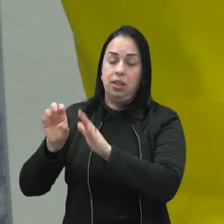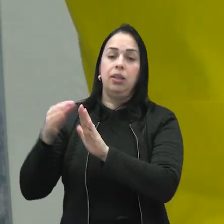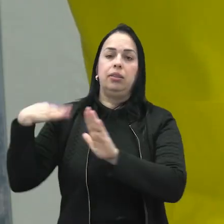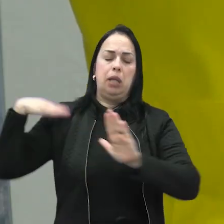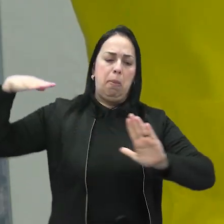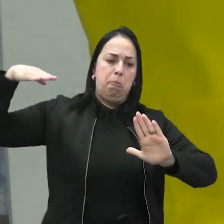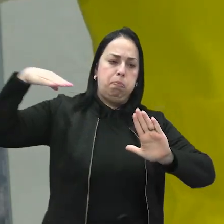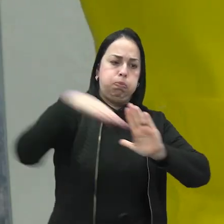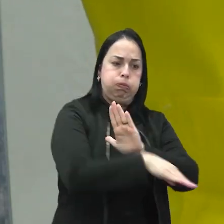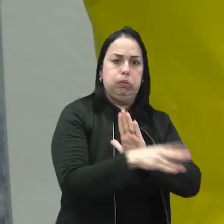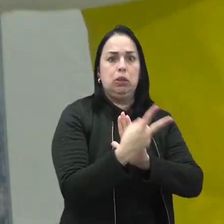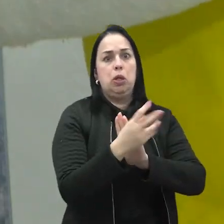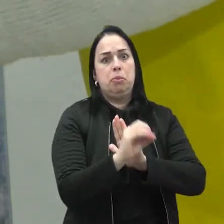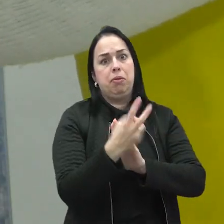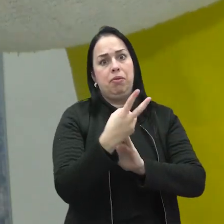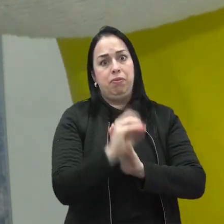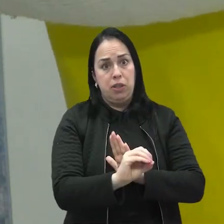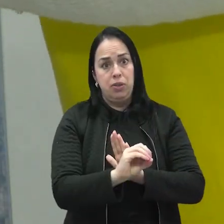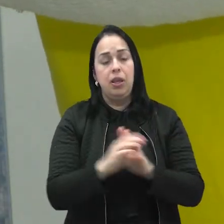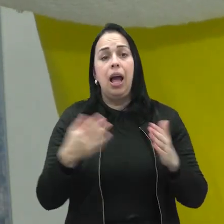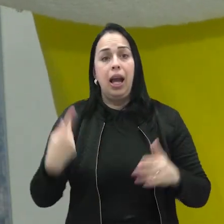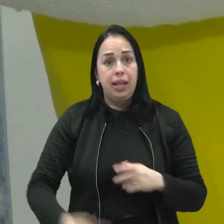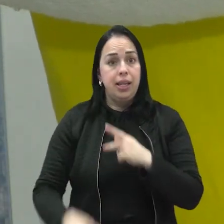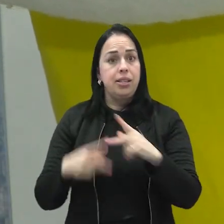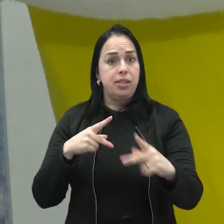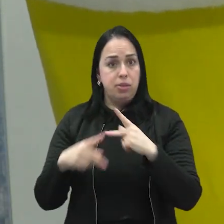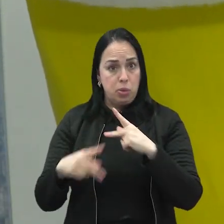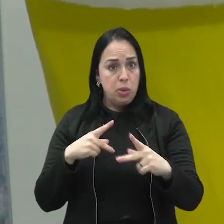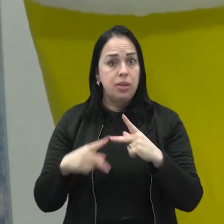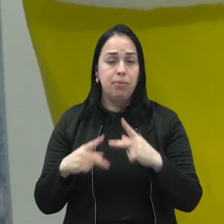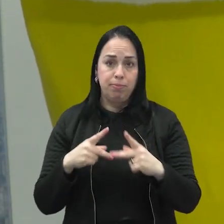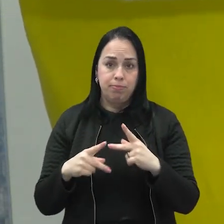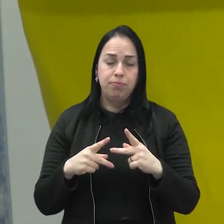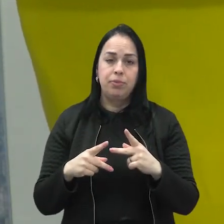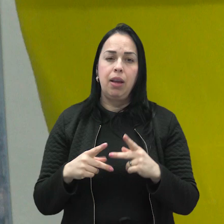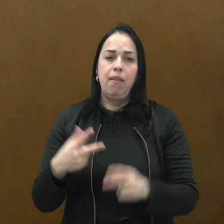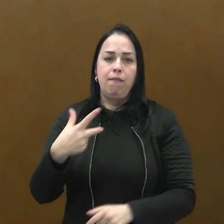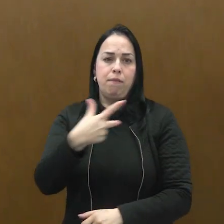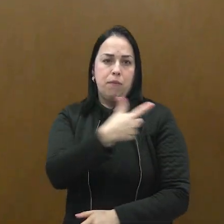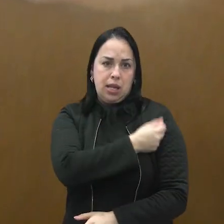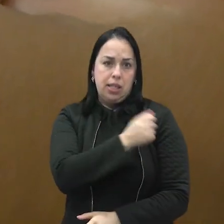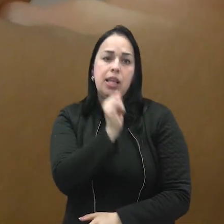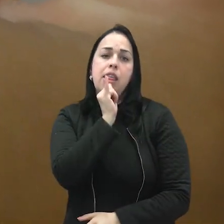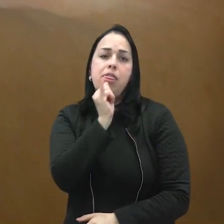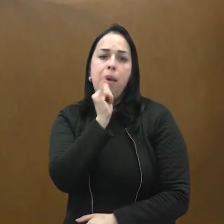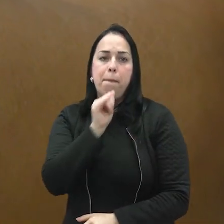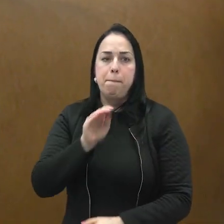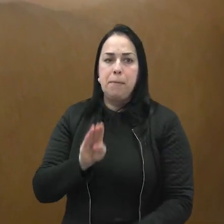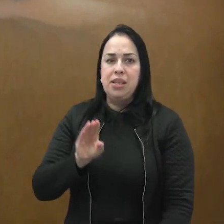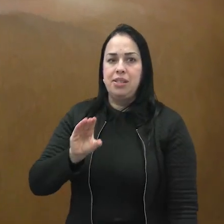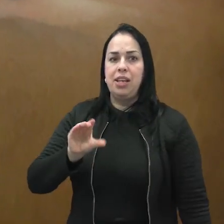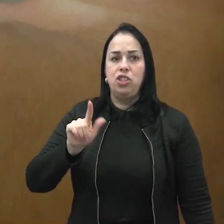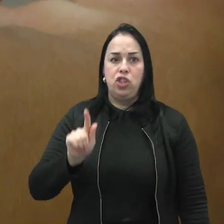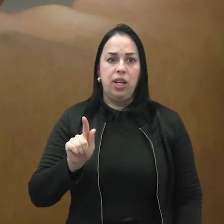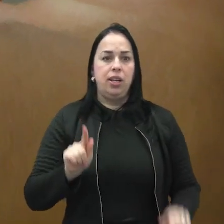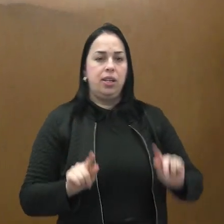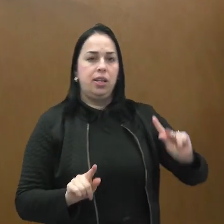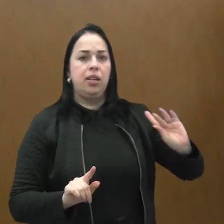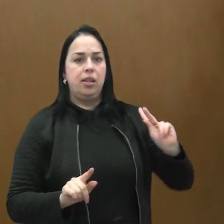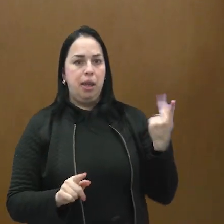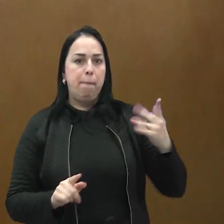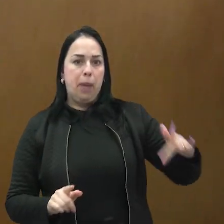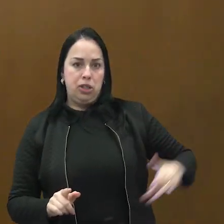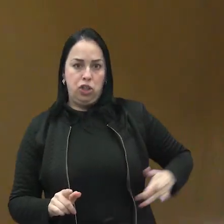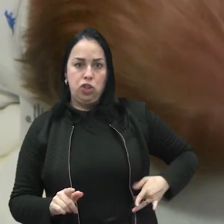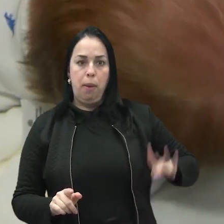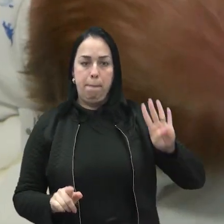e piorou após 2020. Em São José dos Campos, vacinas como BCG e